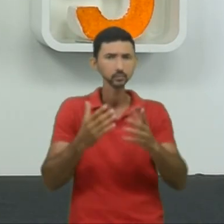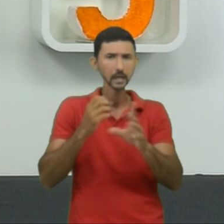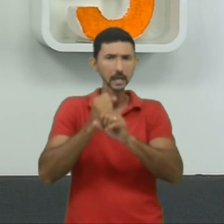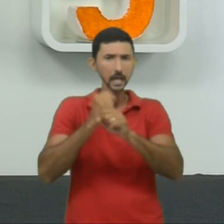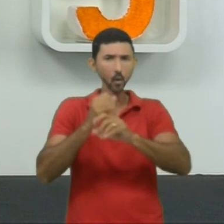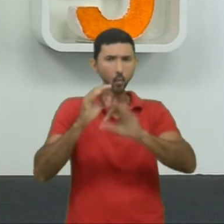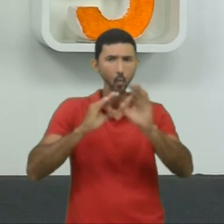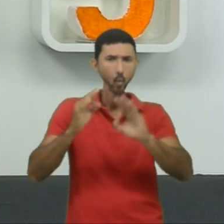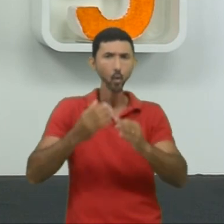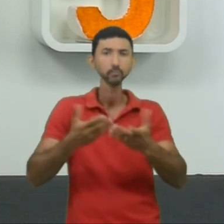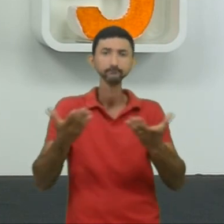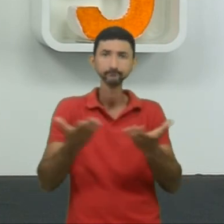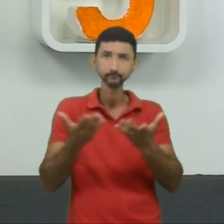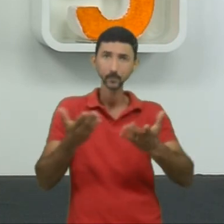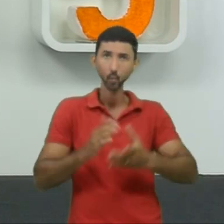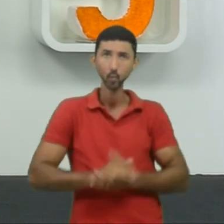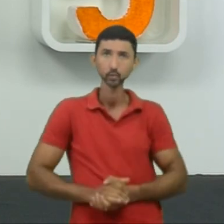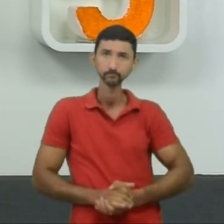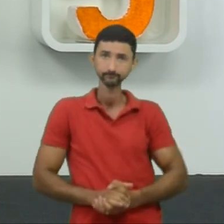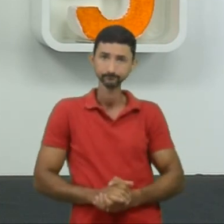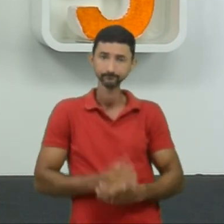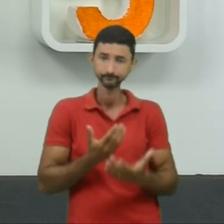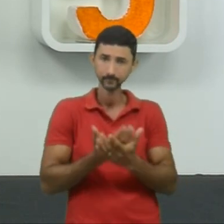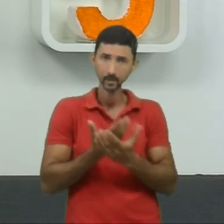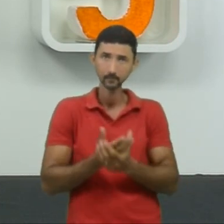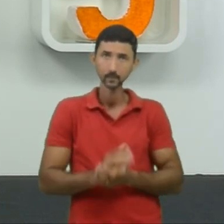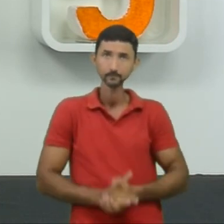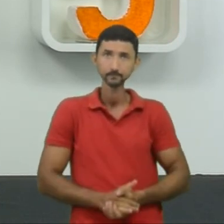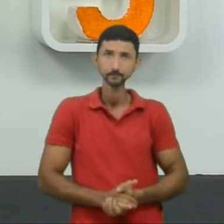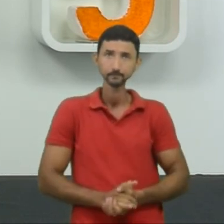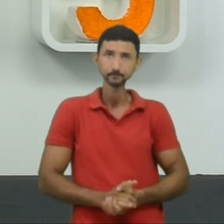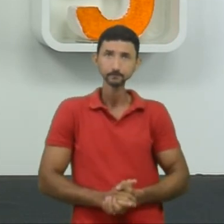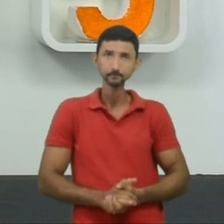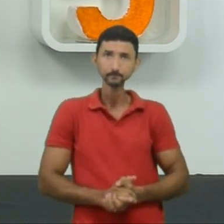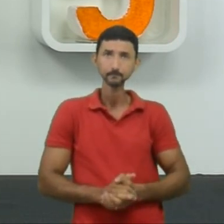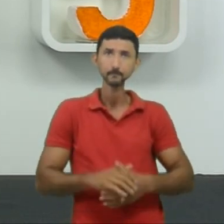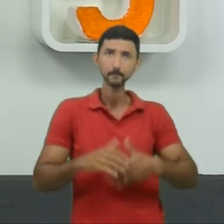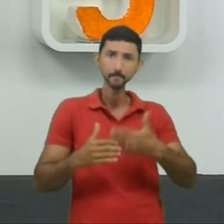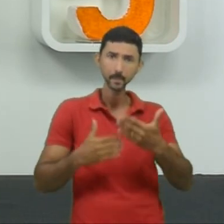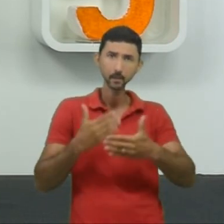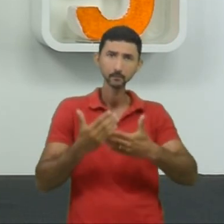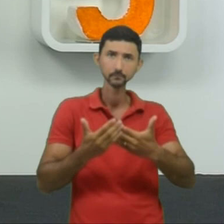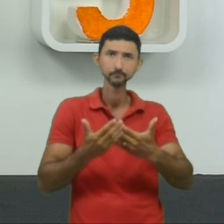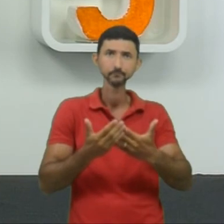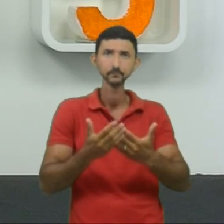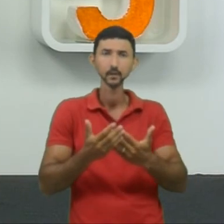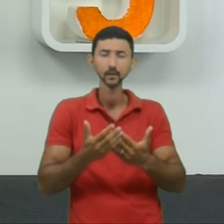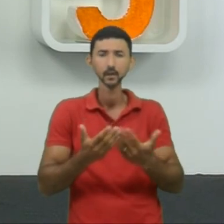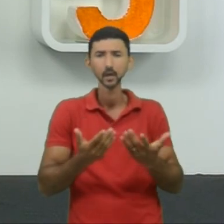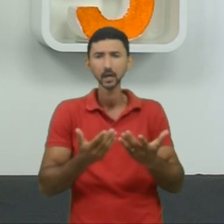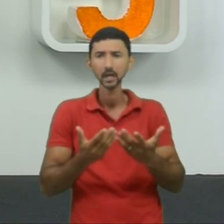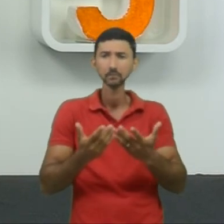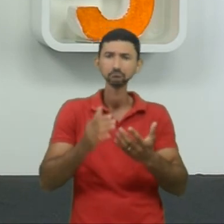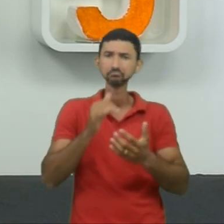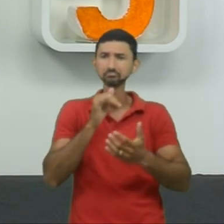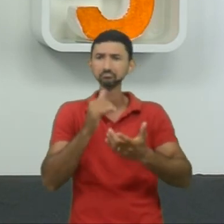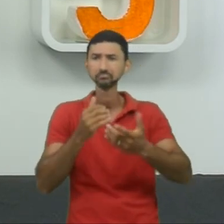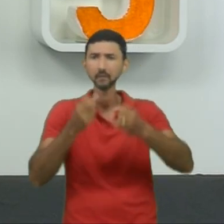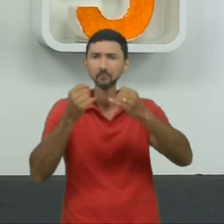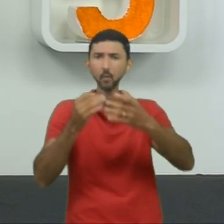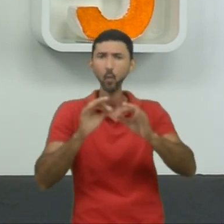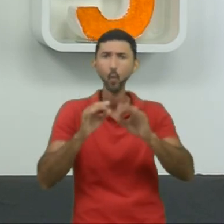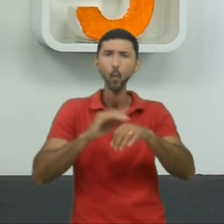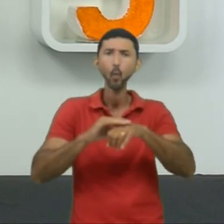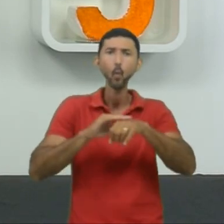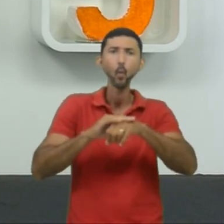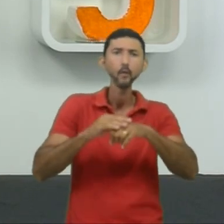da contagem que a gente trabalhou nessa aula. Então esse aí vai ser, vamos dizer assim, falando a grosso modo,